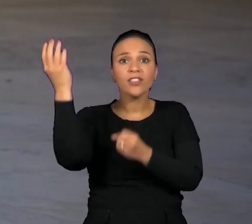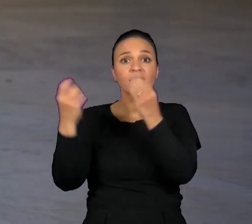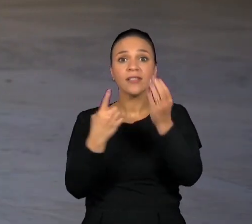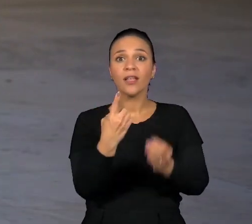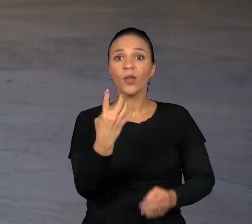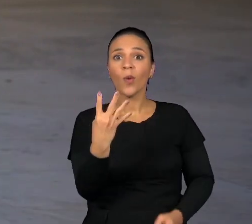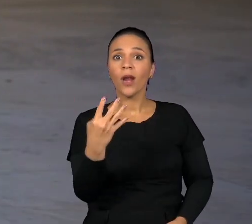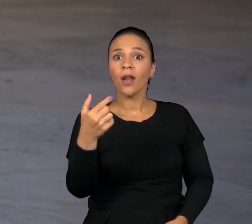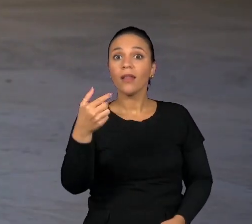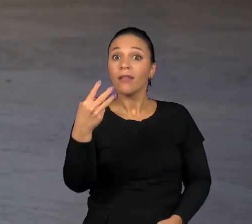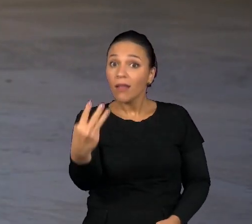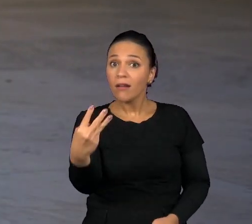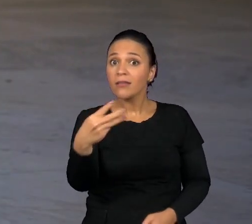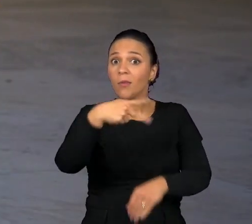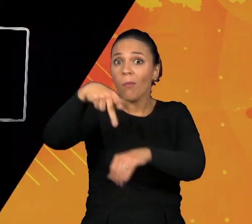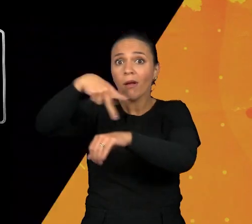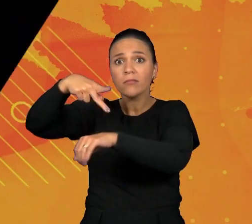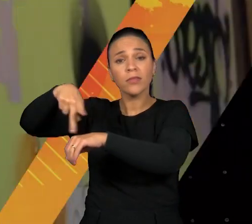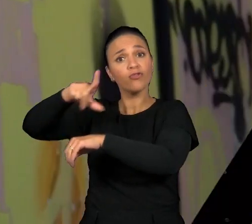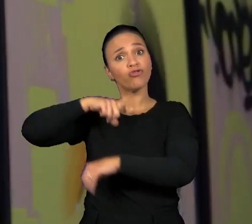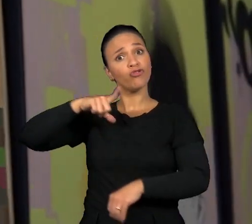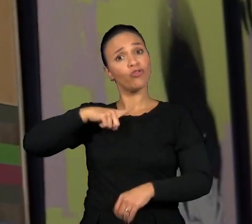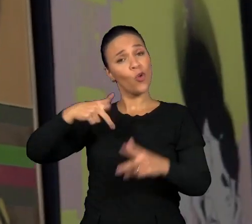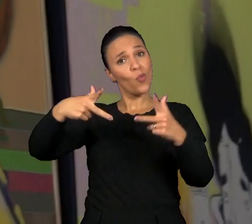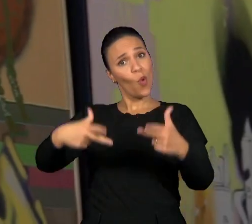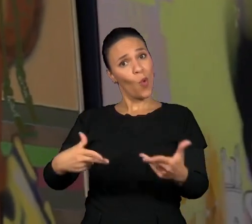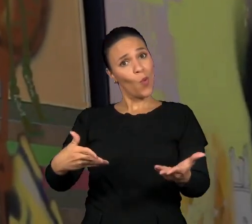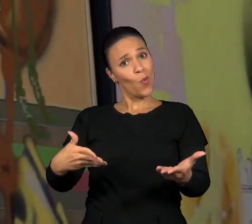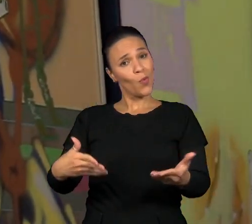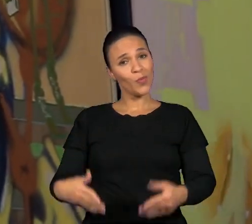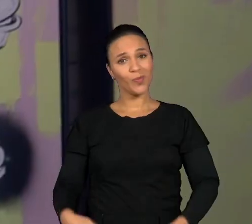todos os países que eu fui, eu encontrei o breaking lá.